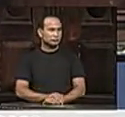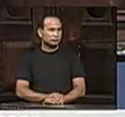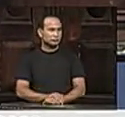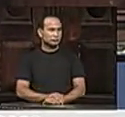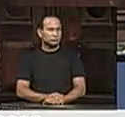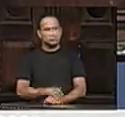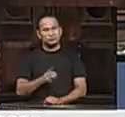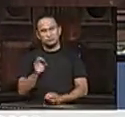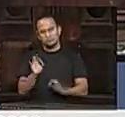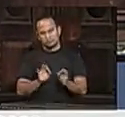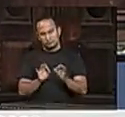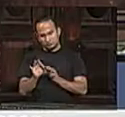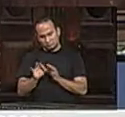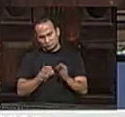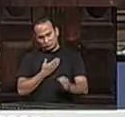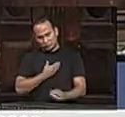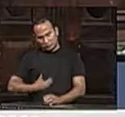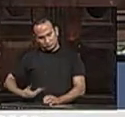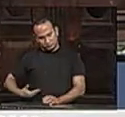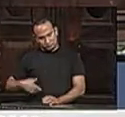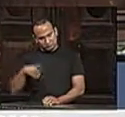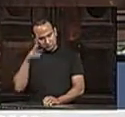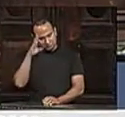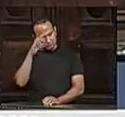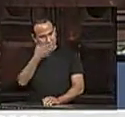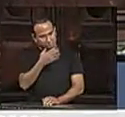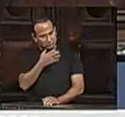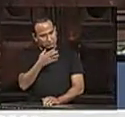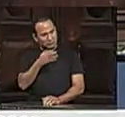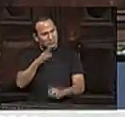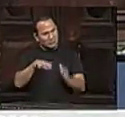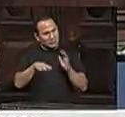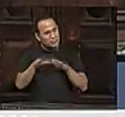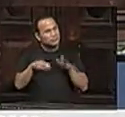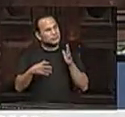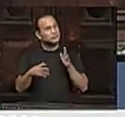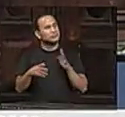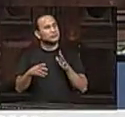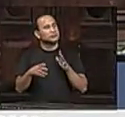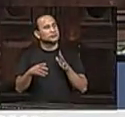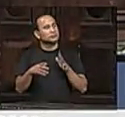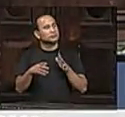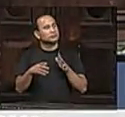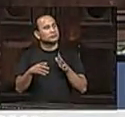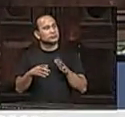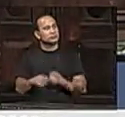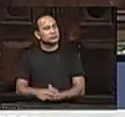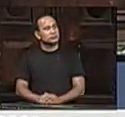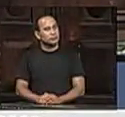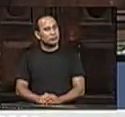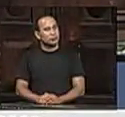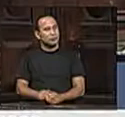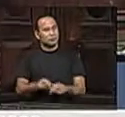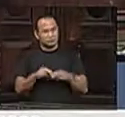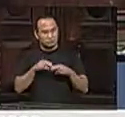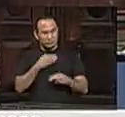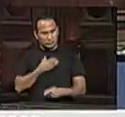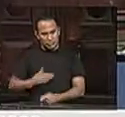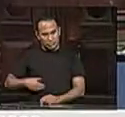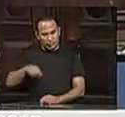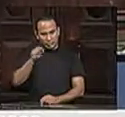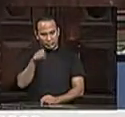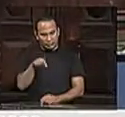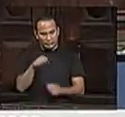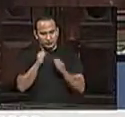própria decisão dos governos, independente do estado de calamidade decretado pelo governo e aprovado